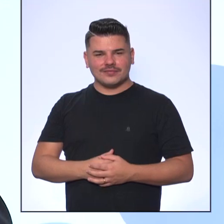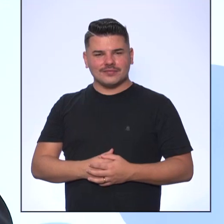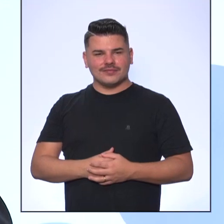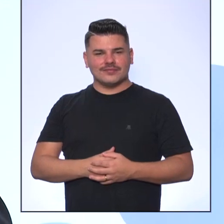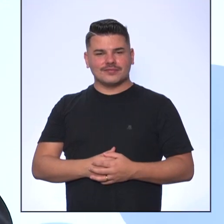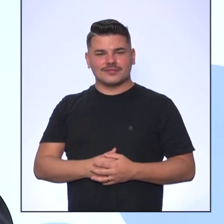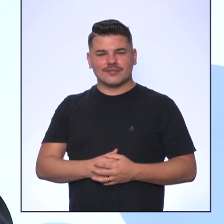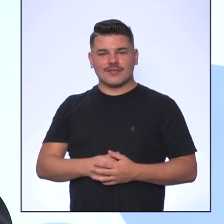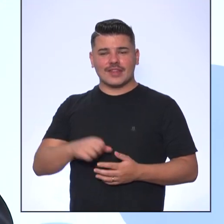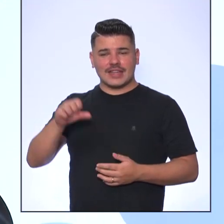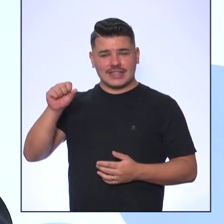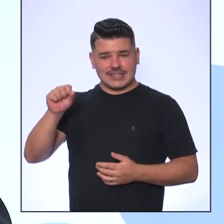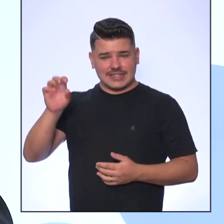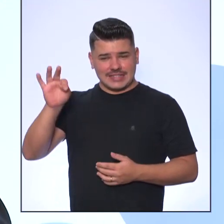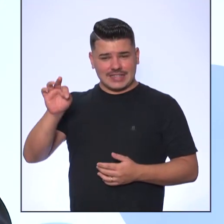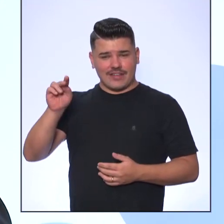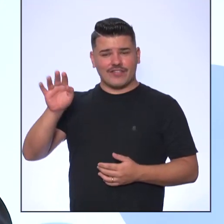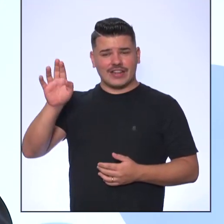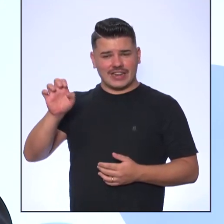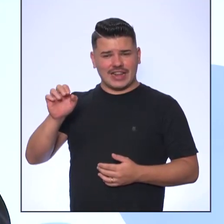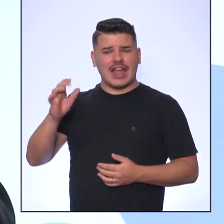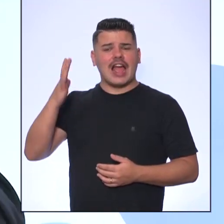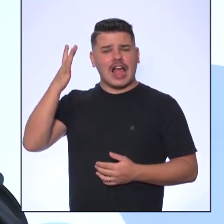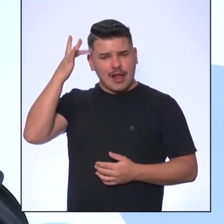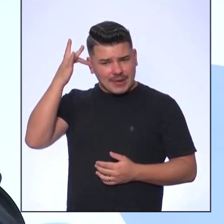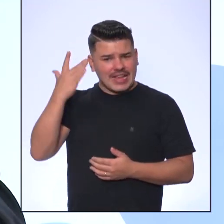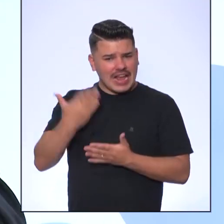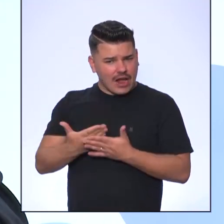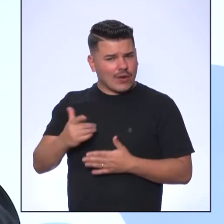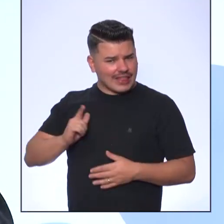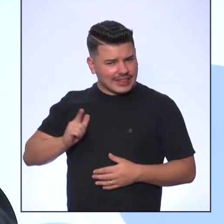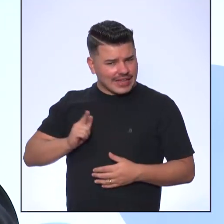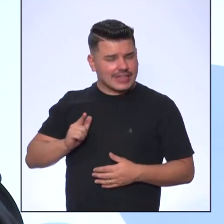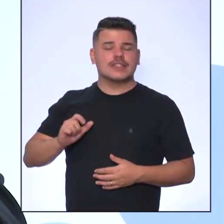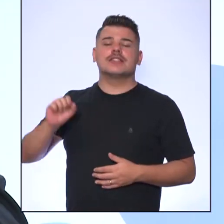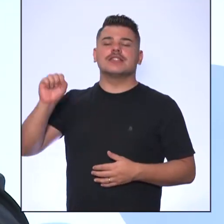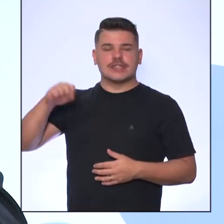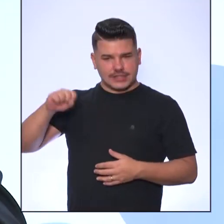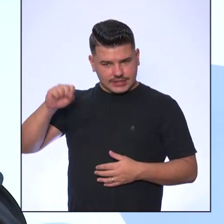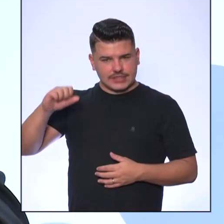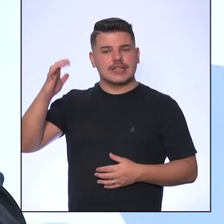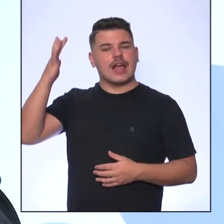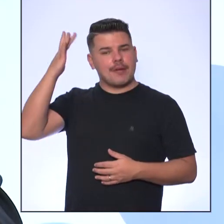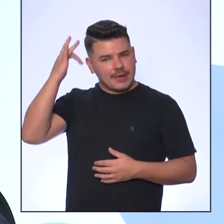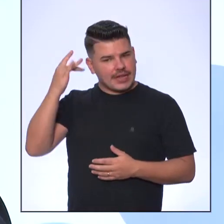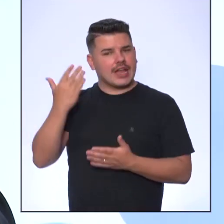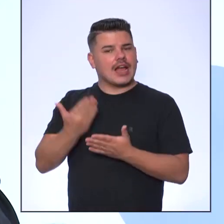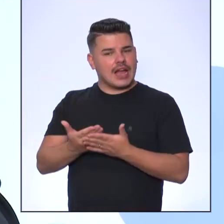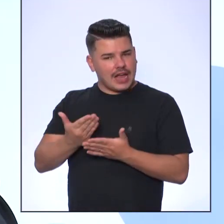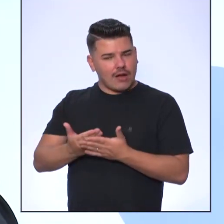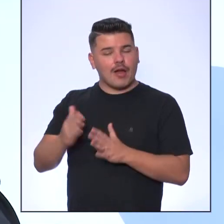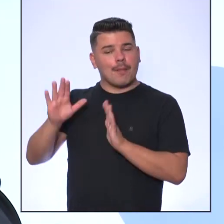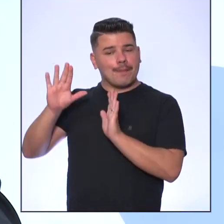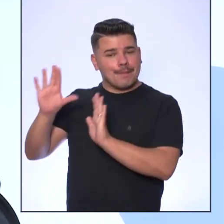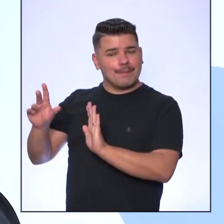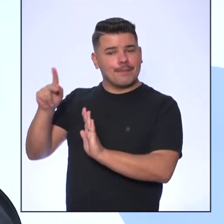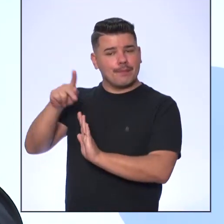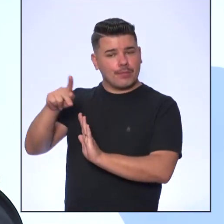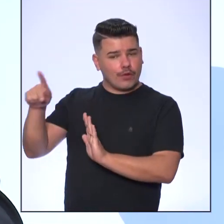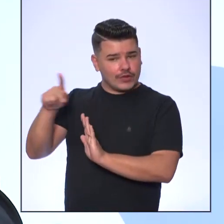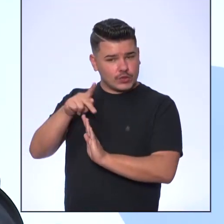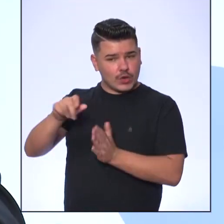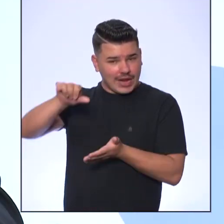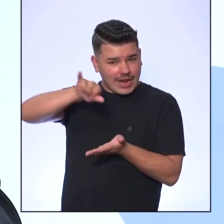A Stephanie perguntando, não entendi, vai ter aula amanhã? Sim, vai ter aula amanhã. Contudo, para os professores da capital,